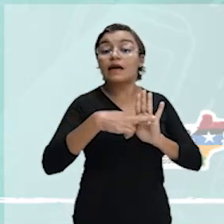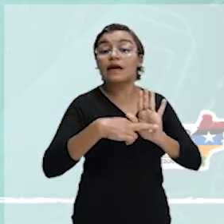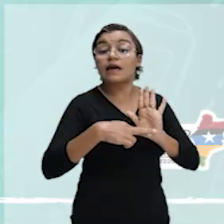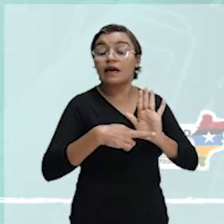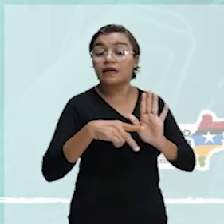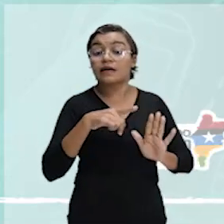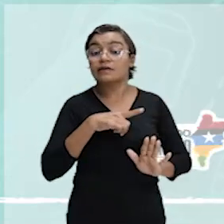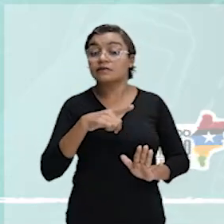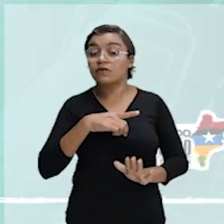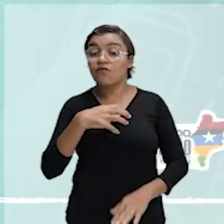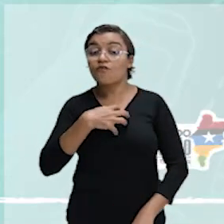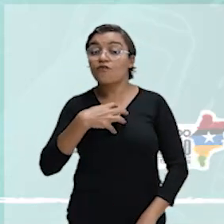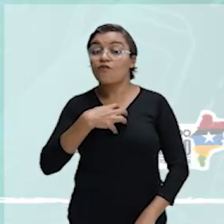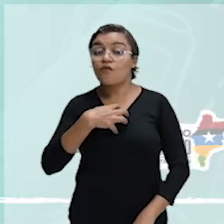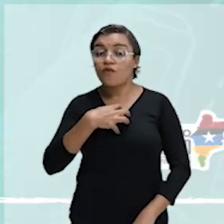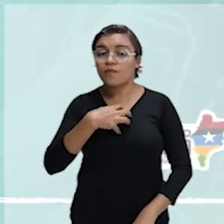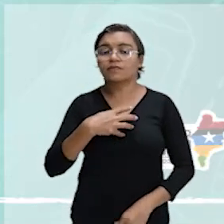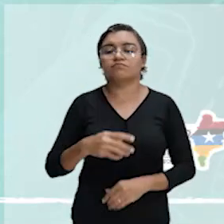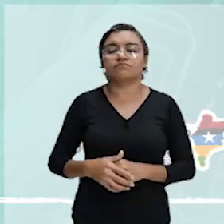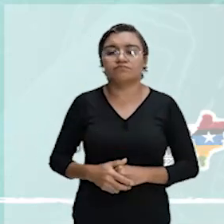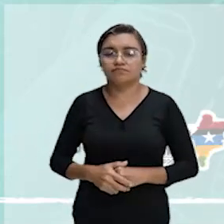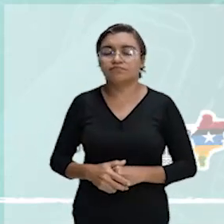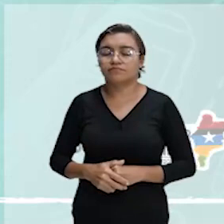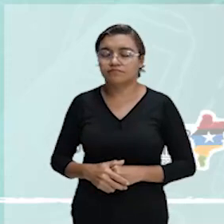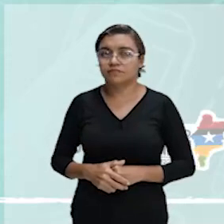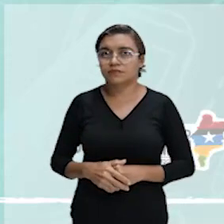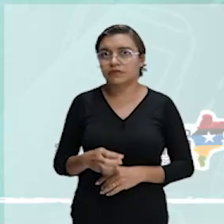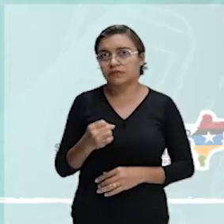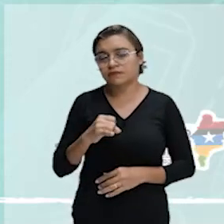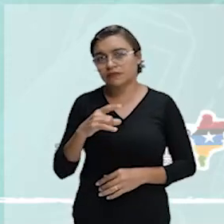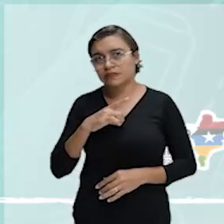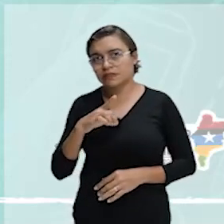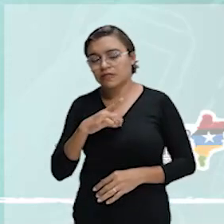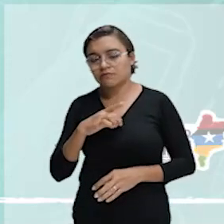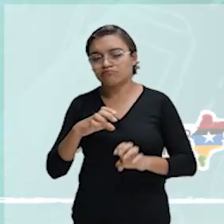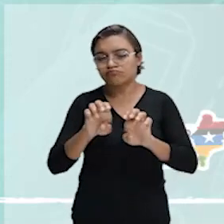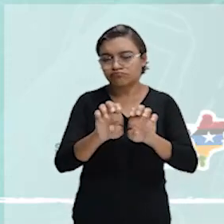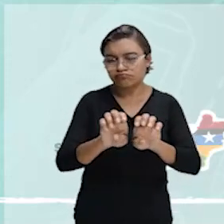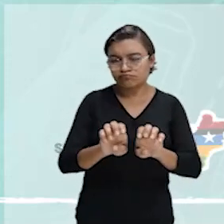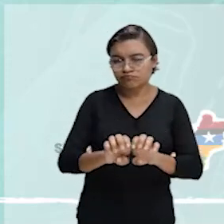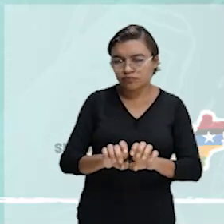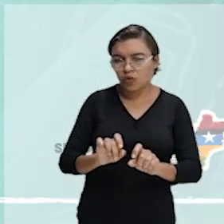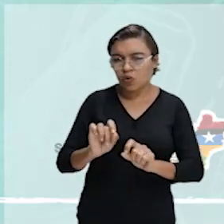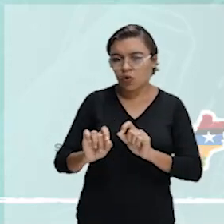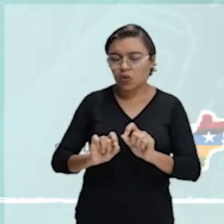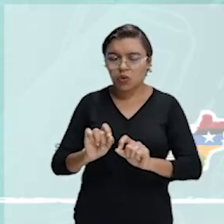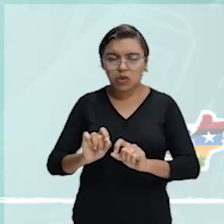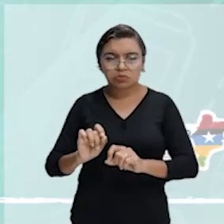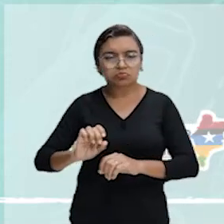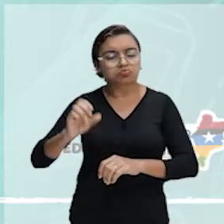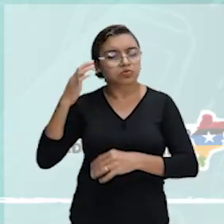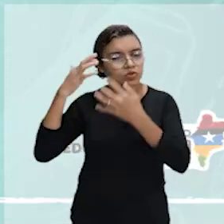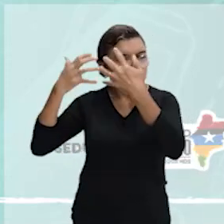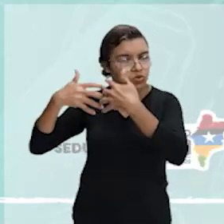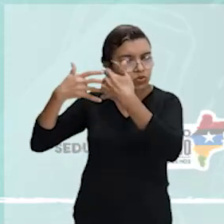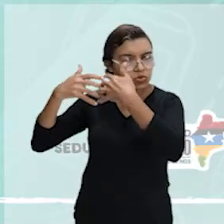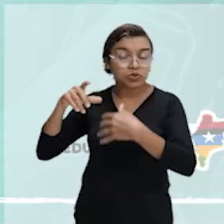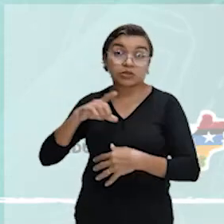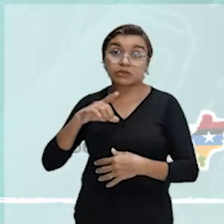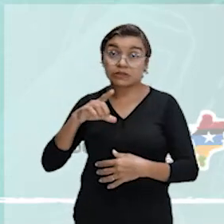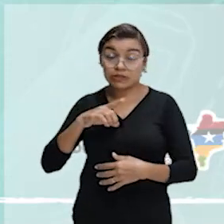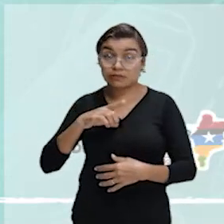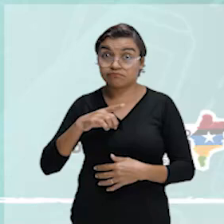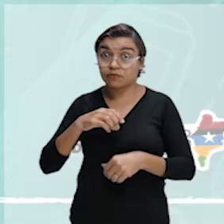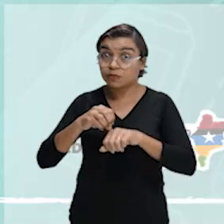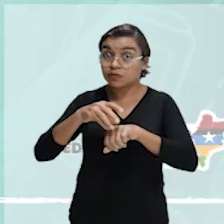uma determinada forma, ok? Bom, se você pegar a arquitetura de qualquer silogismo, você pode identificar, além do raciocínio, olha essa